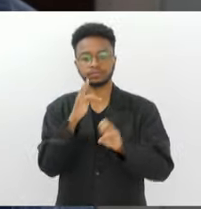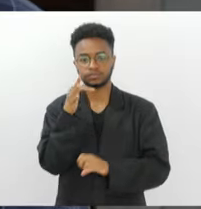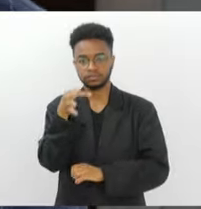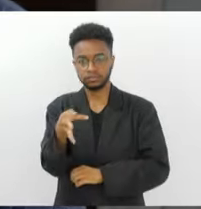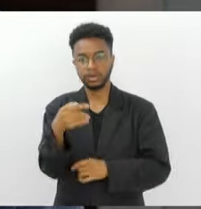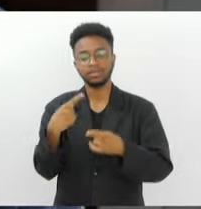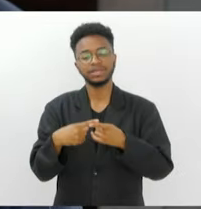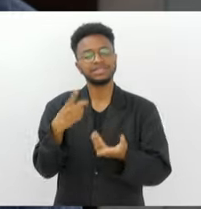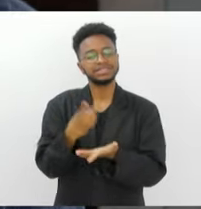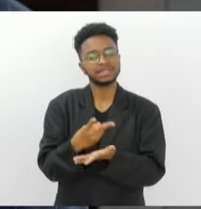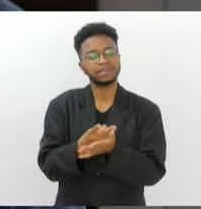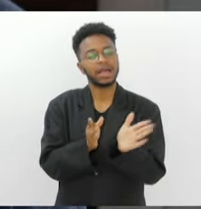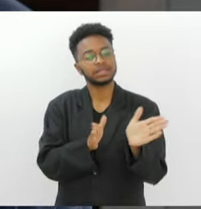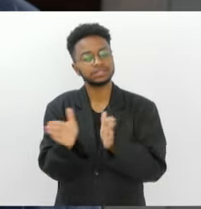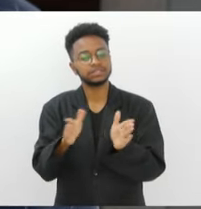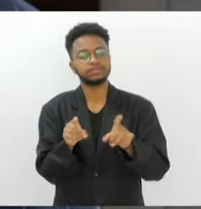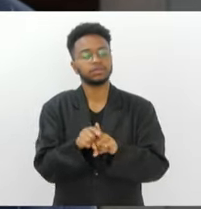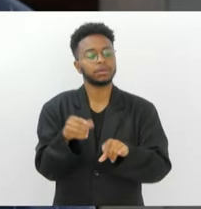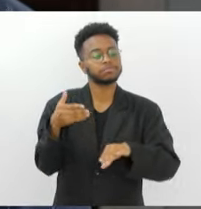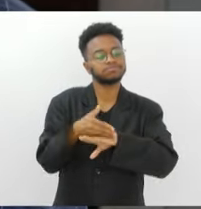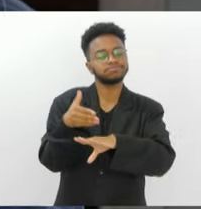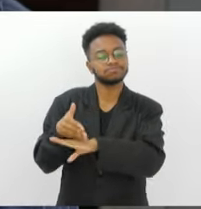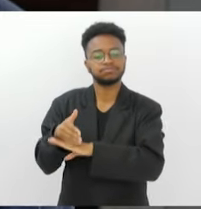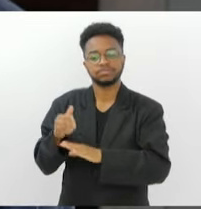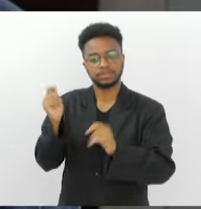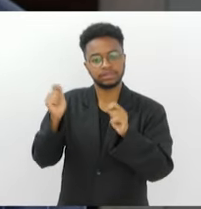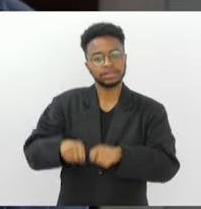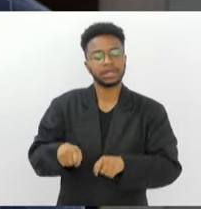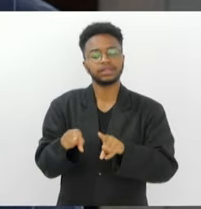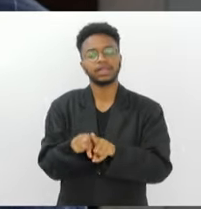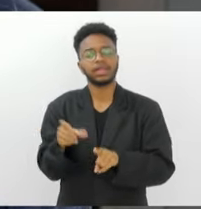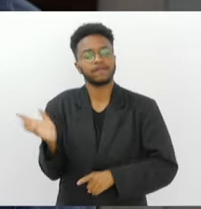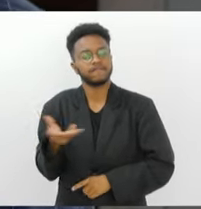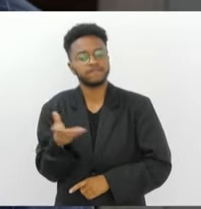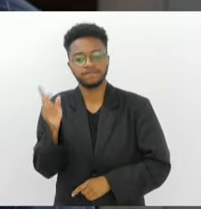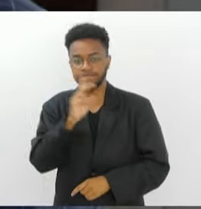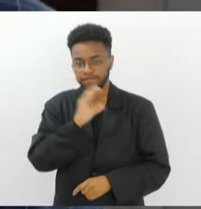mais acessível e acessável, com maior velocidade, com maior